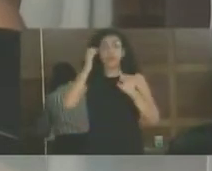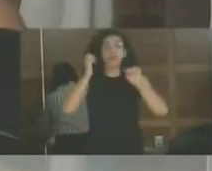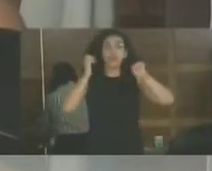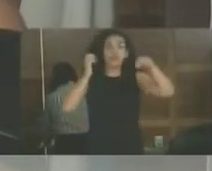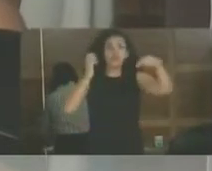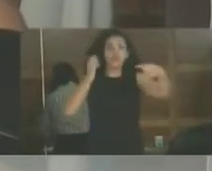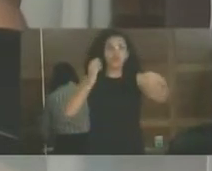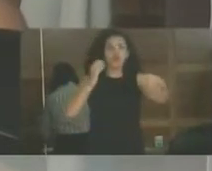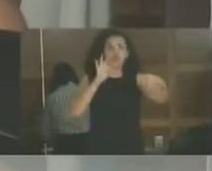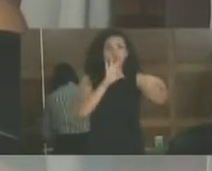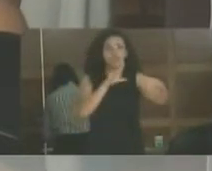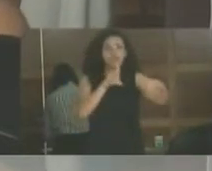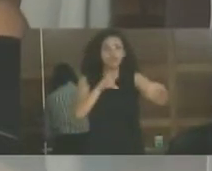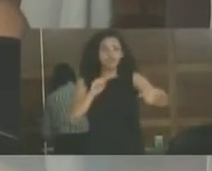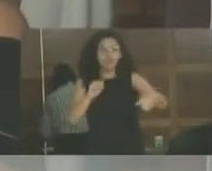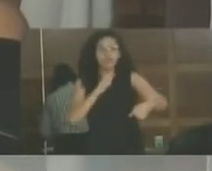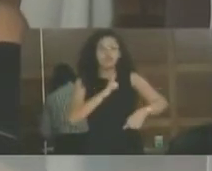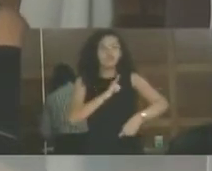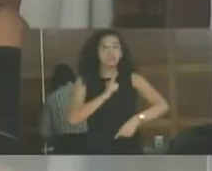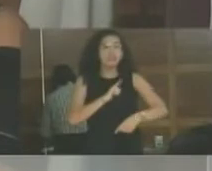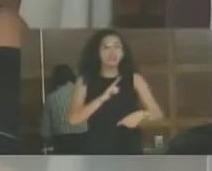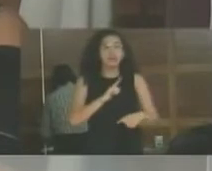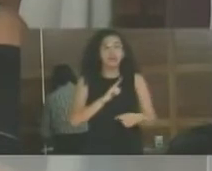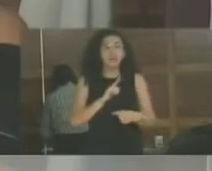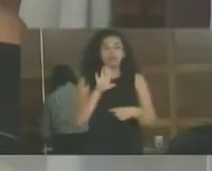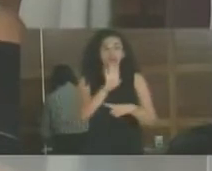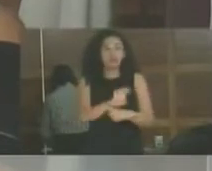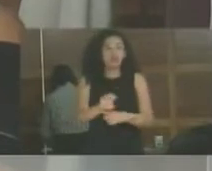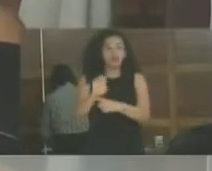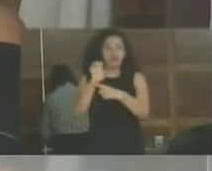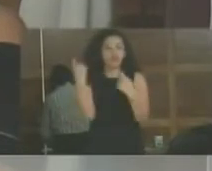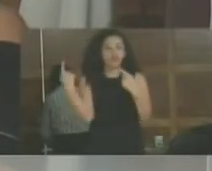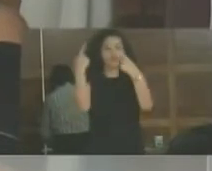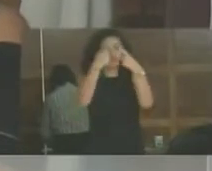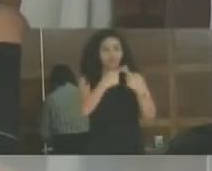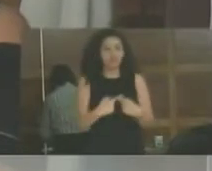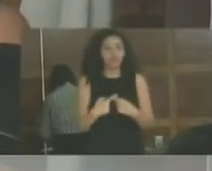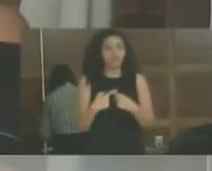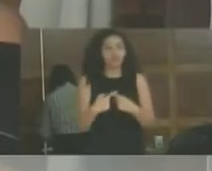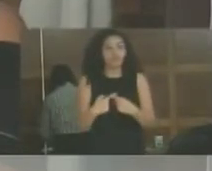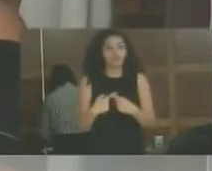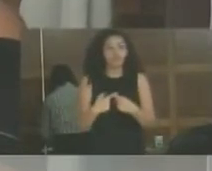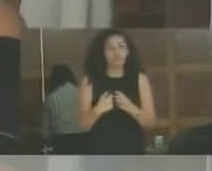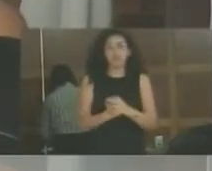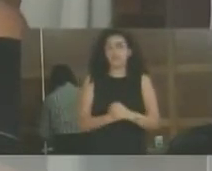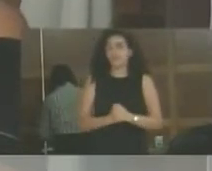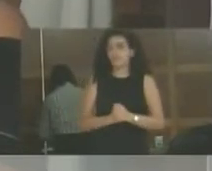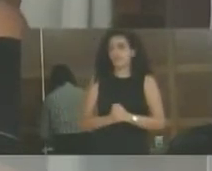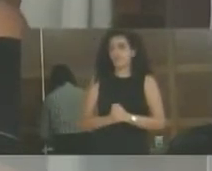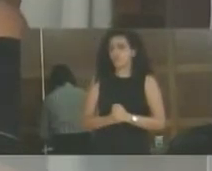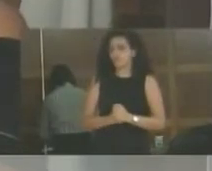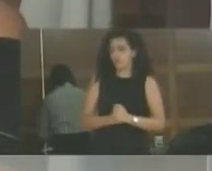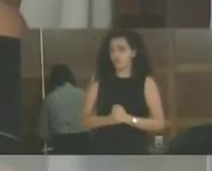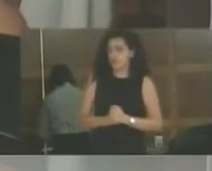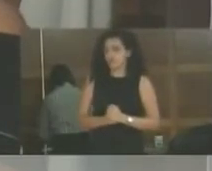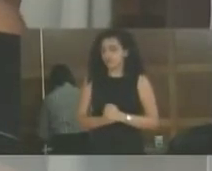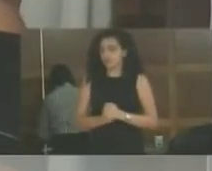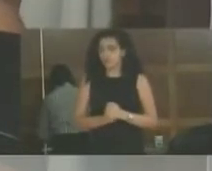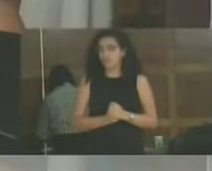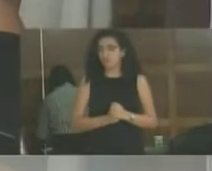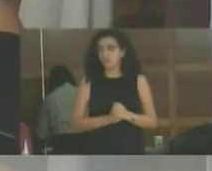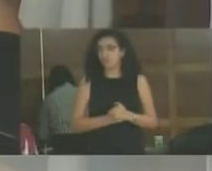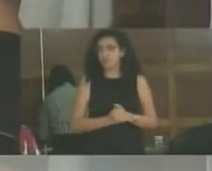9, 10, 11, é um torneio interestadual e é promovido pela Dito Pérez. É a Dito Pérez que promove,